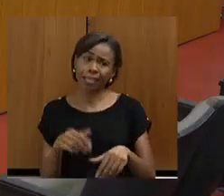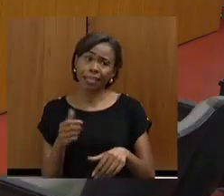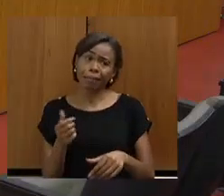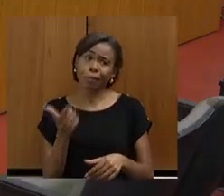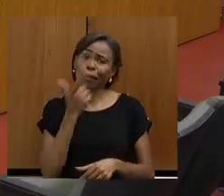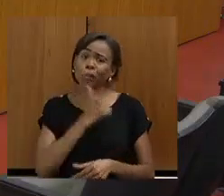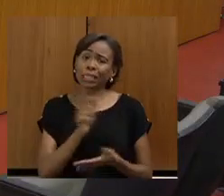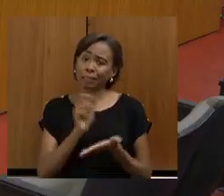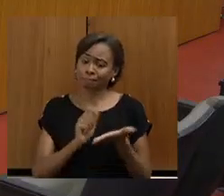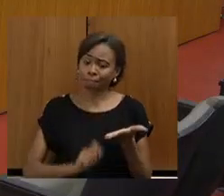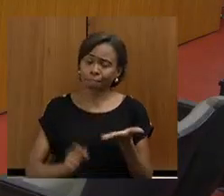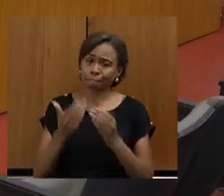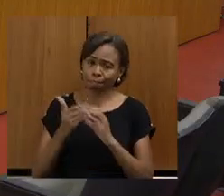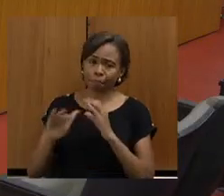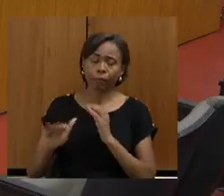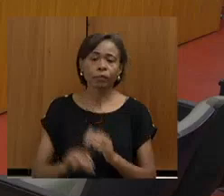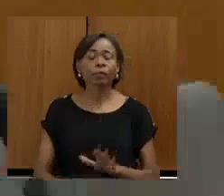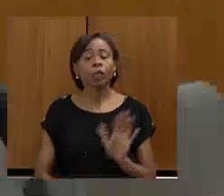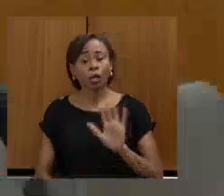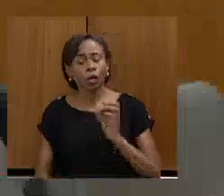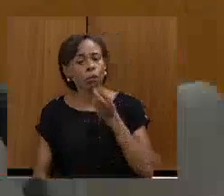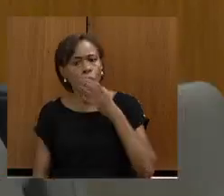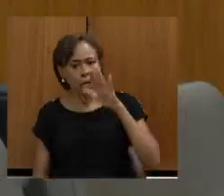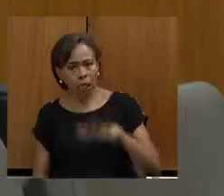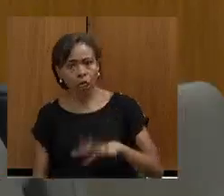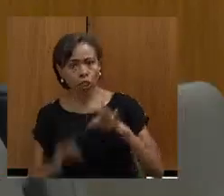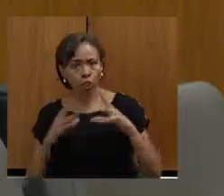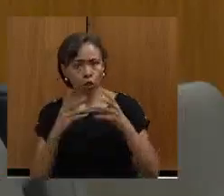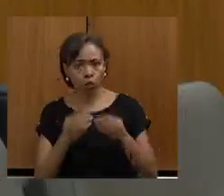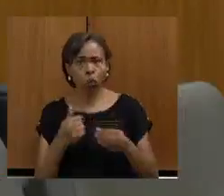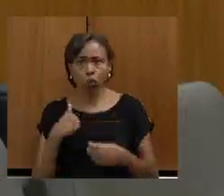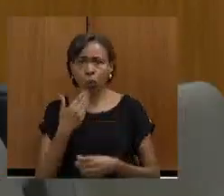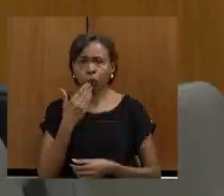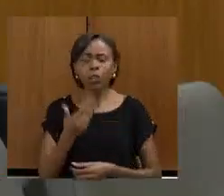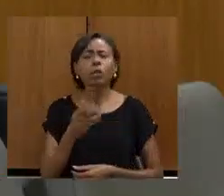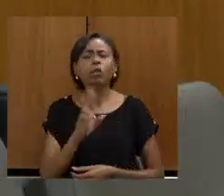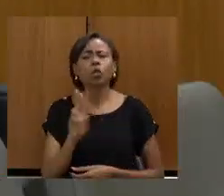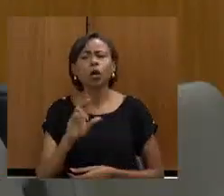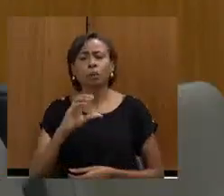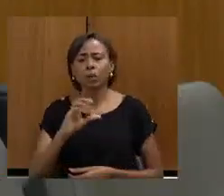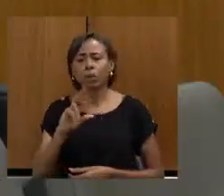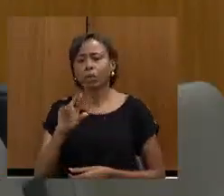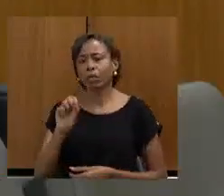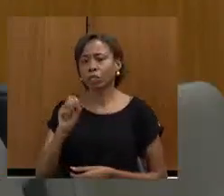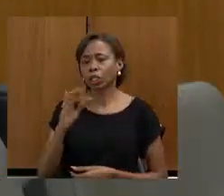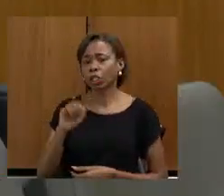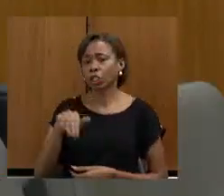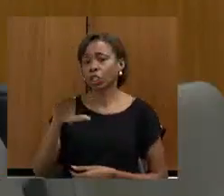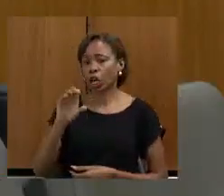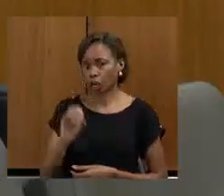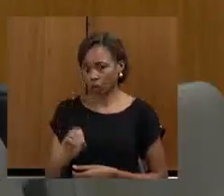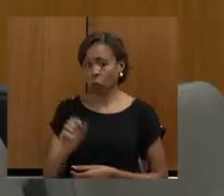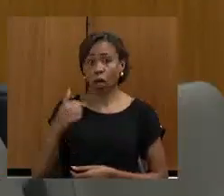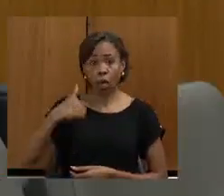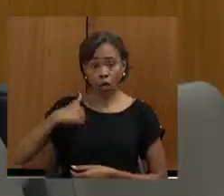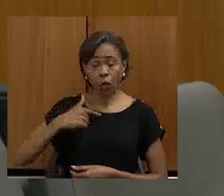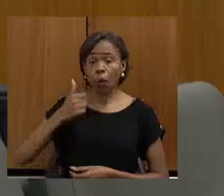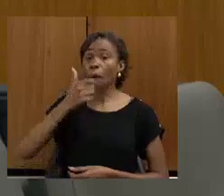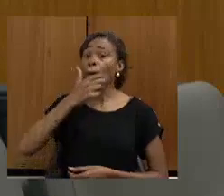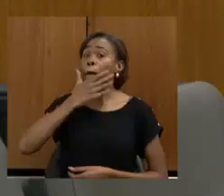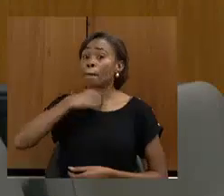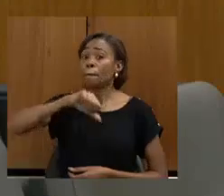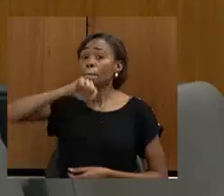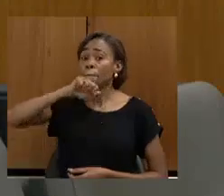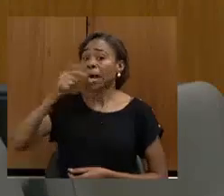os encaminhamentos. Boa tarde a todos, eu quero pedir desculpas. Só registra o seu nome, por gentileza. Cristiano Ziller, eu sou padrasto do Lucas, eu